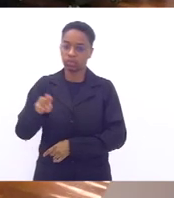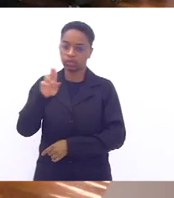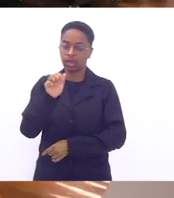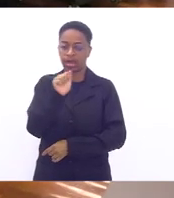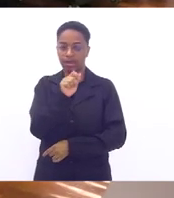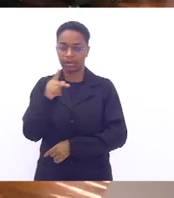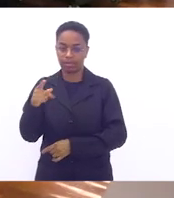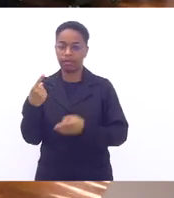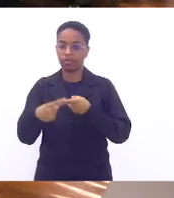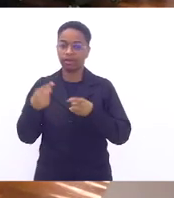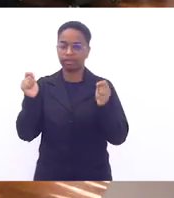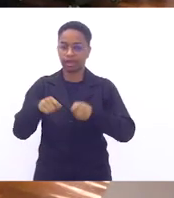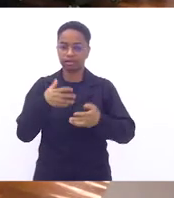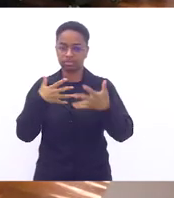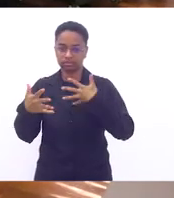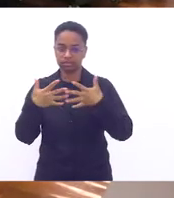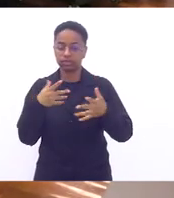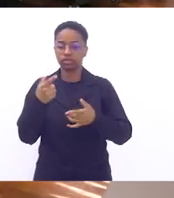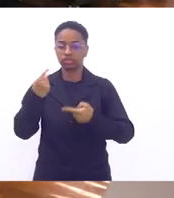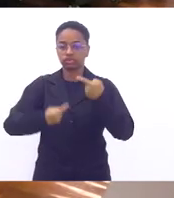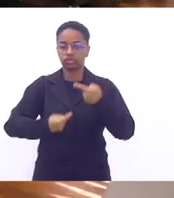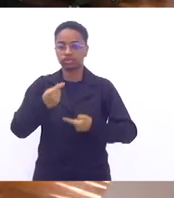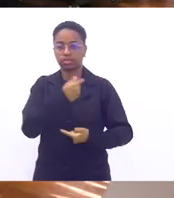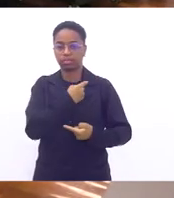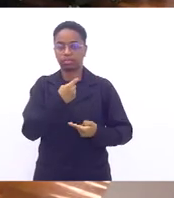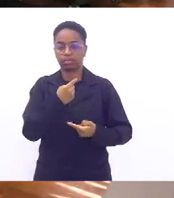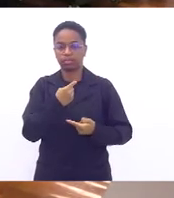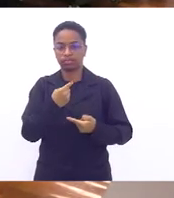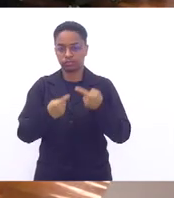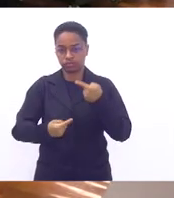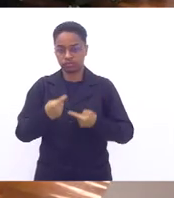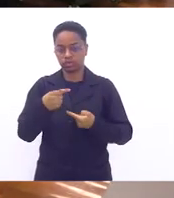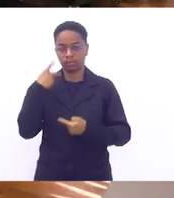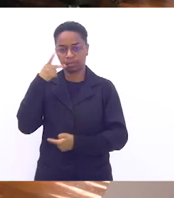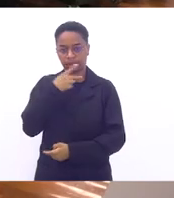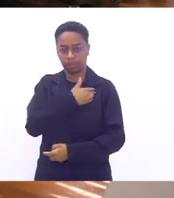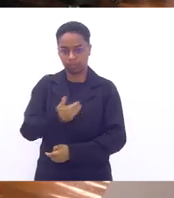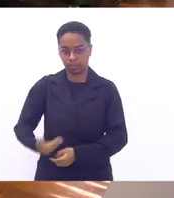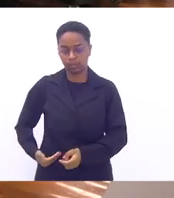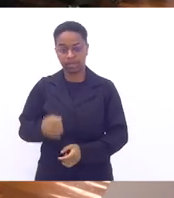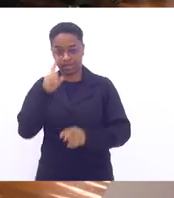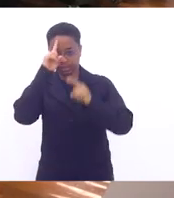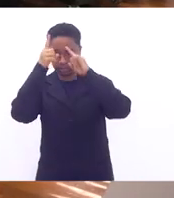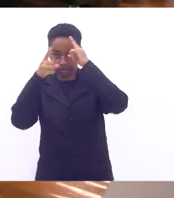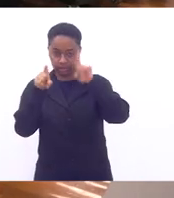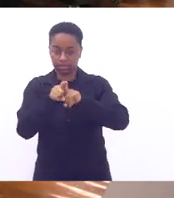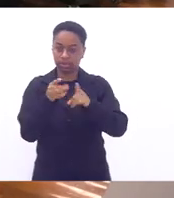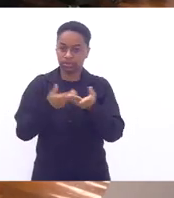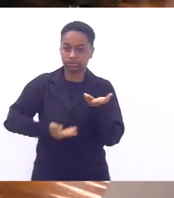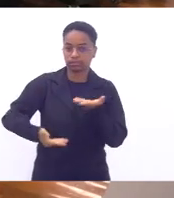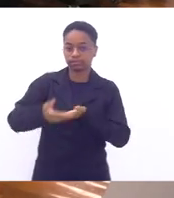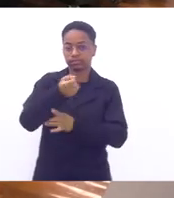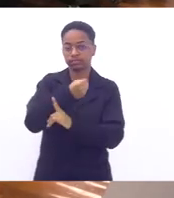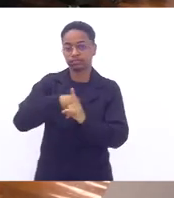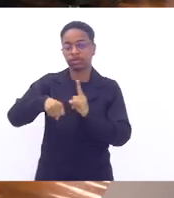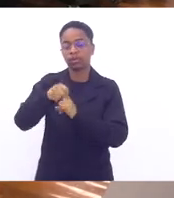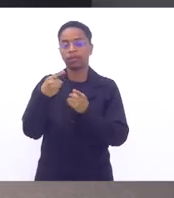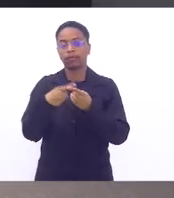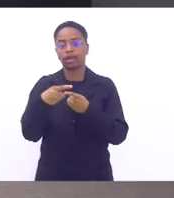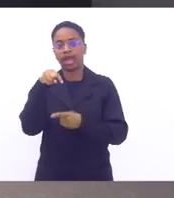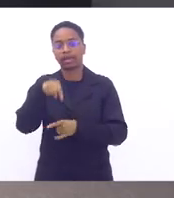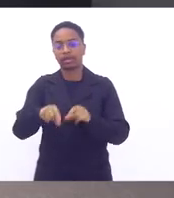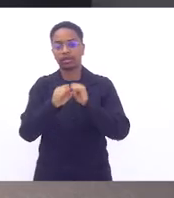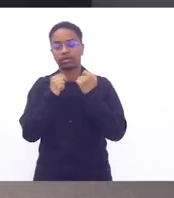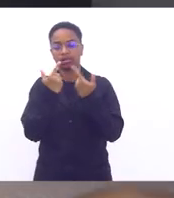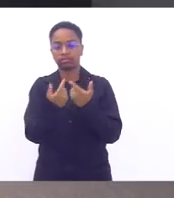transparente da gente discutir política dica ideias interagir com a sociedade é essa casa é a casa de